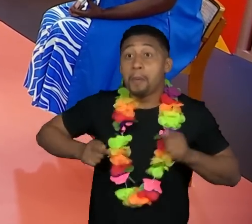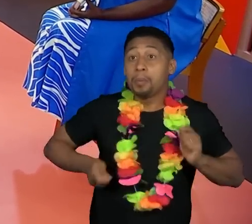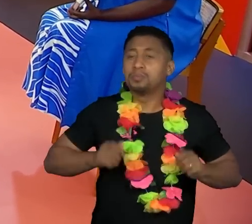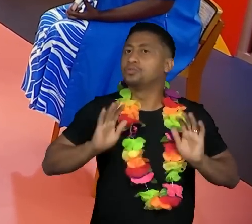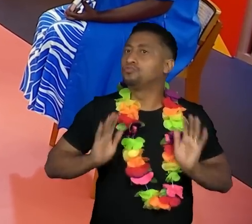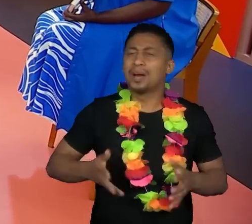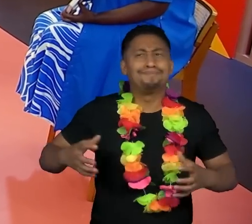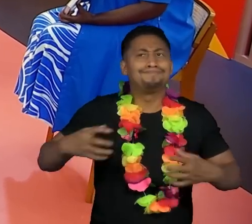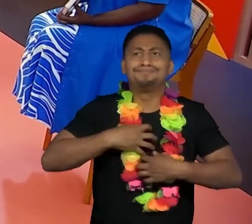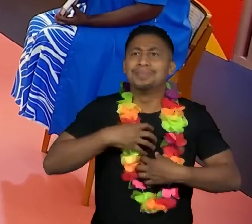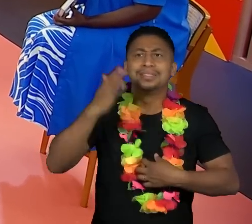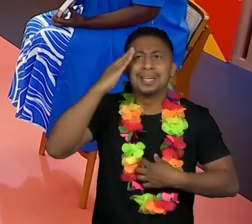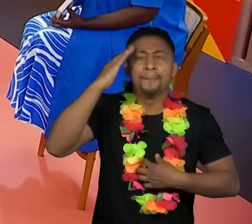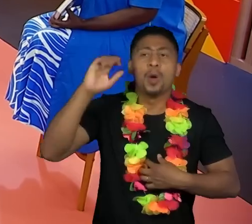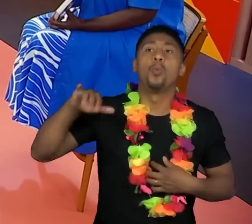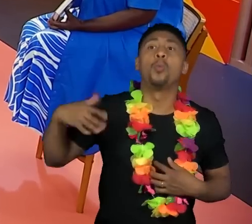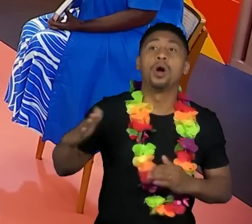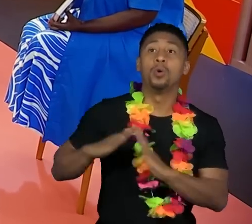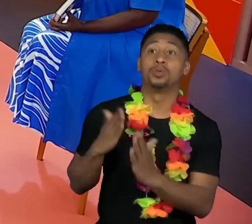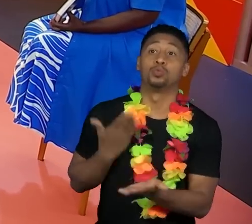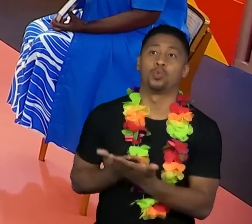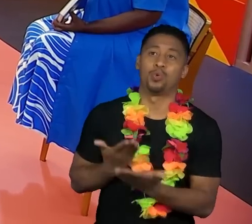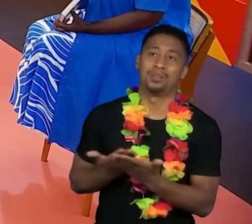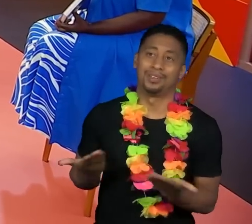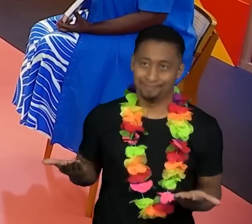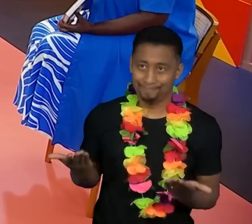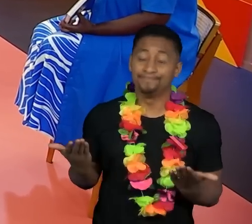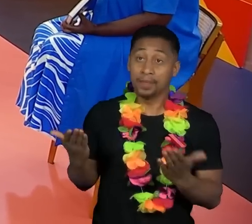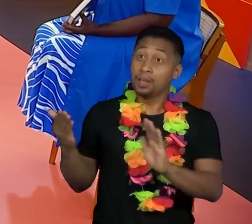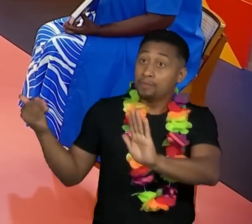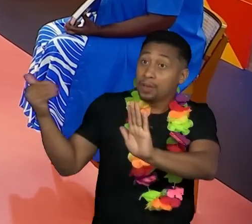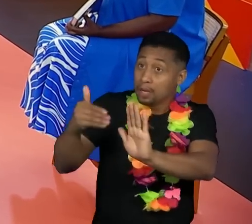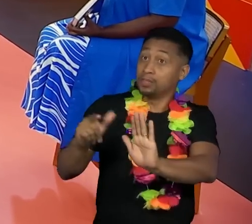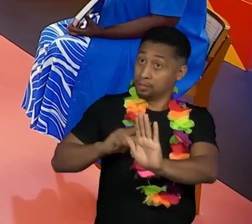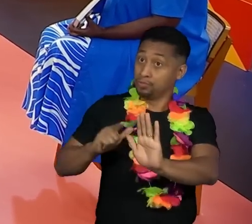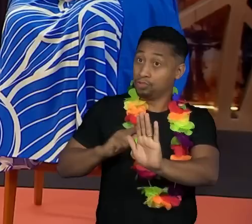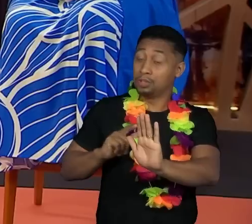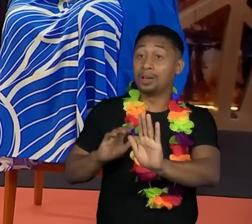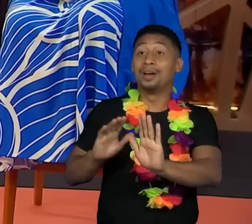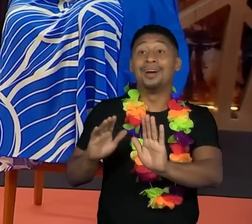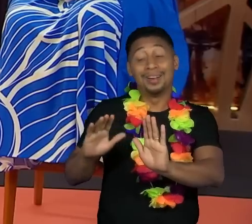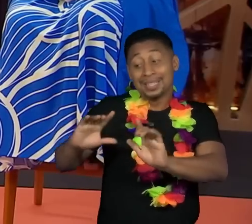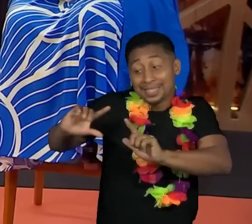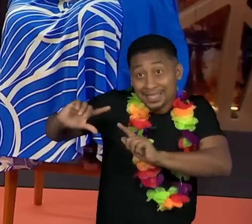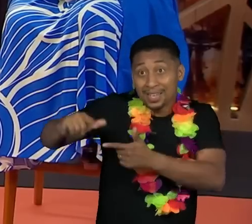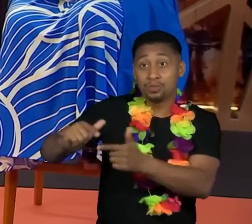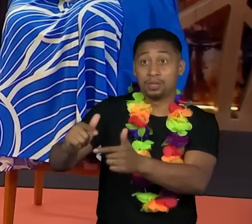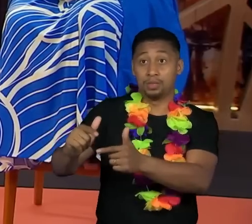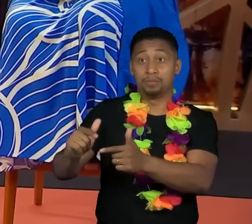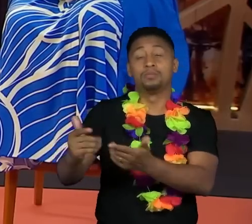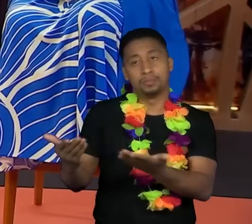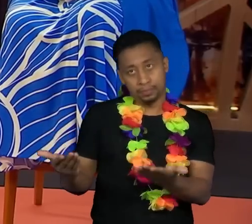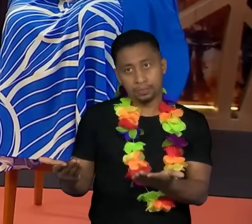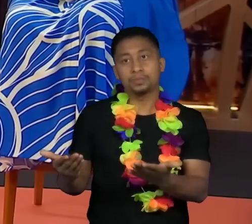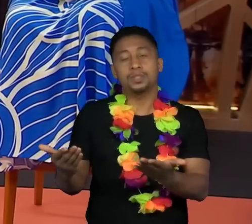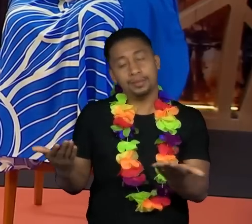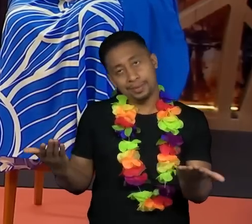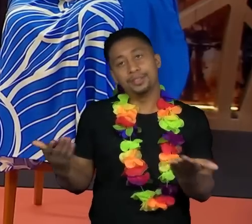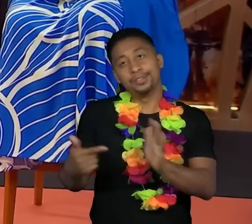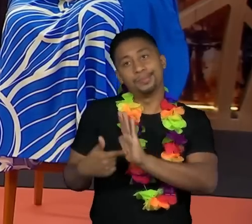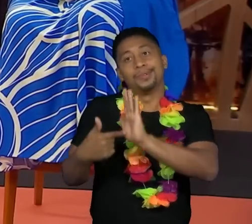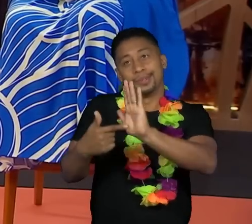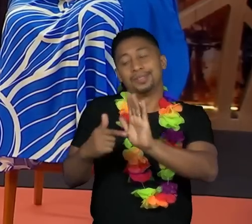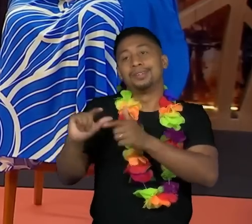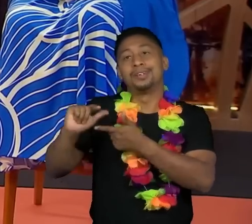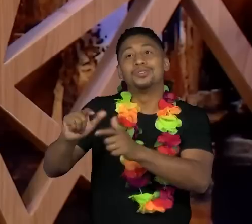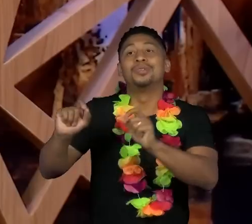tinha uma questão. Referência, né? Tinha a referência e tinha a comunidade. A tradição, a escola de samba, quando a gente fala a tradição, a gente vai